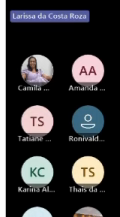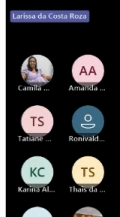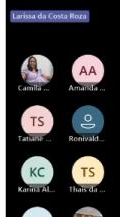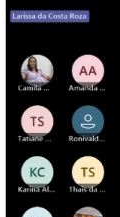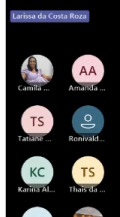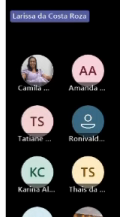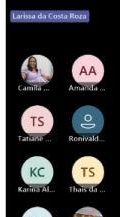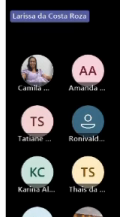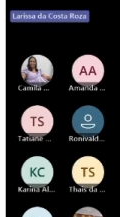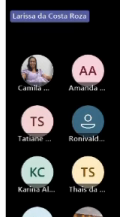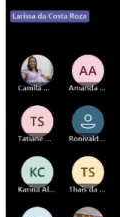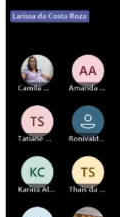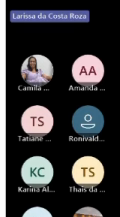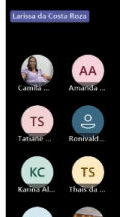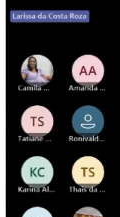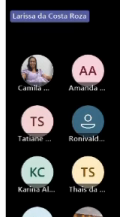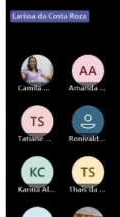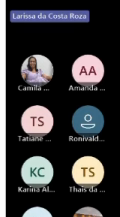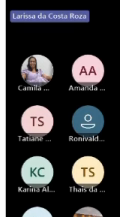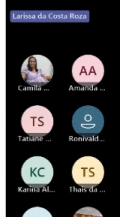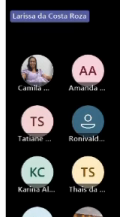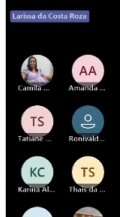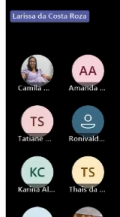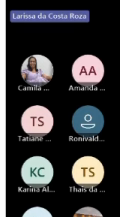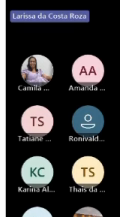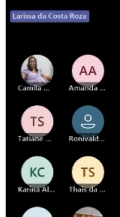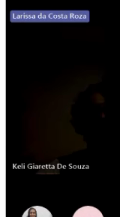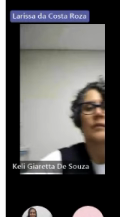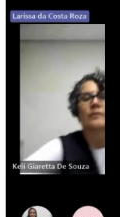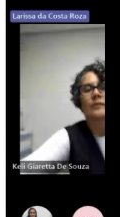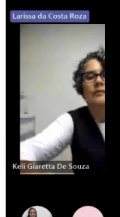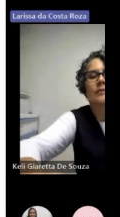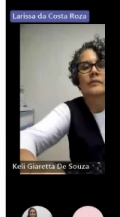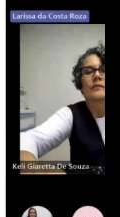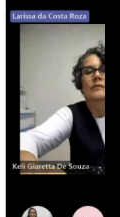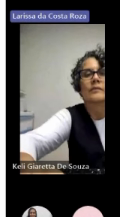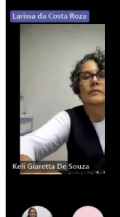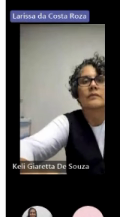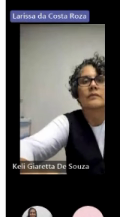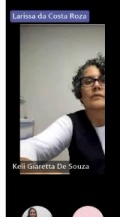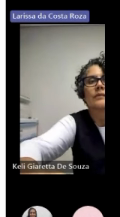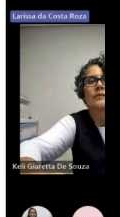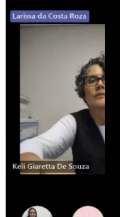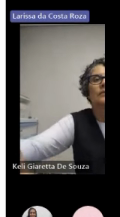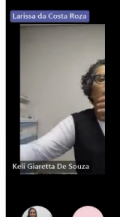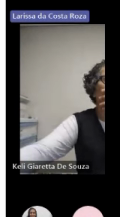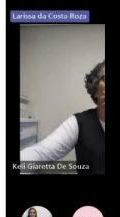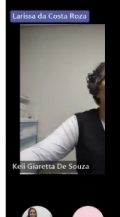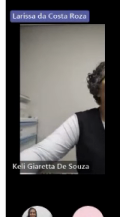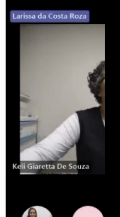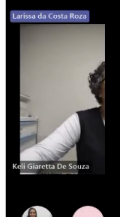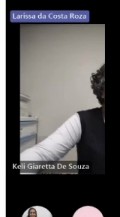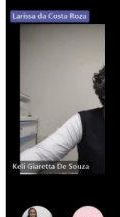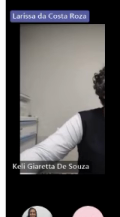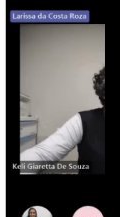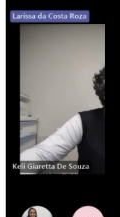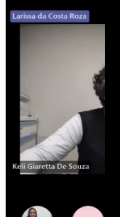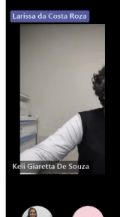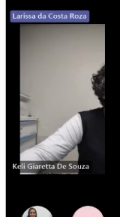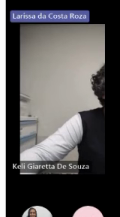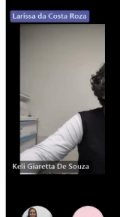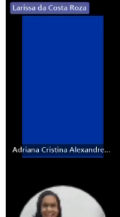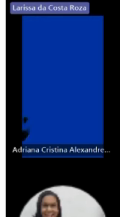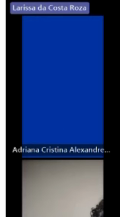dele ali poderiam estar em outro lugar, numa gaveta, num cômodo ali, né, no móvel, dentro da unidade da enfermagem. Só que o carrinho ele tem sua importância por ele ser prático na